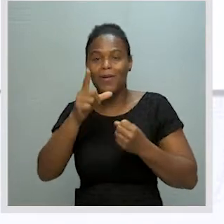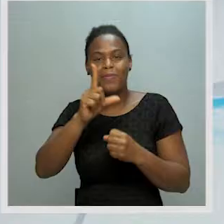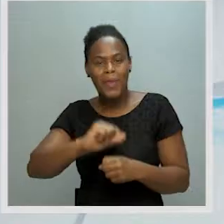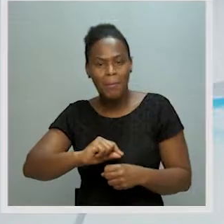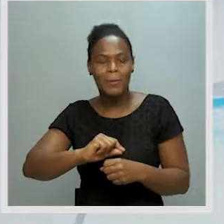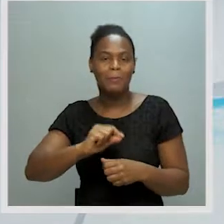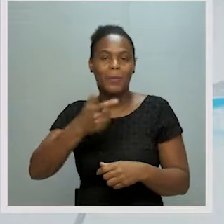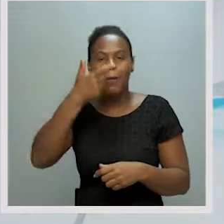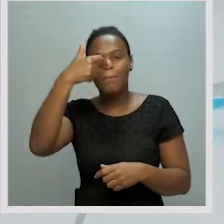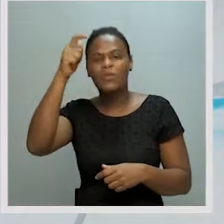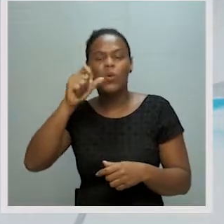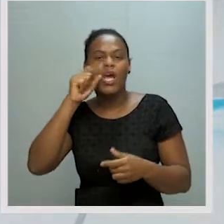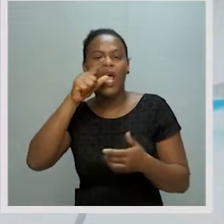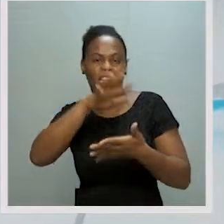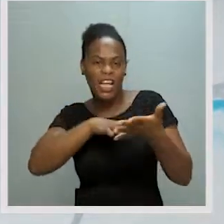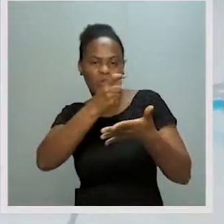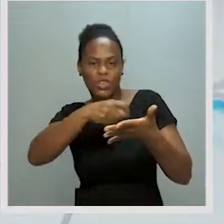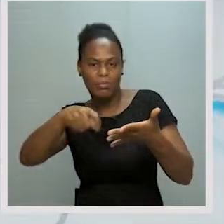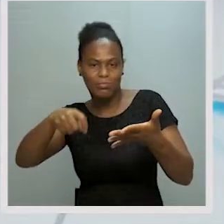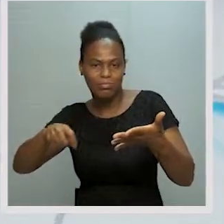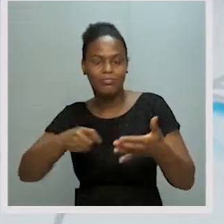bibliografia. Como nós falamos na aula anterior,